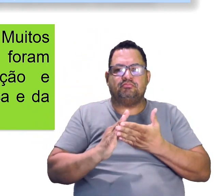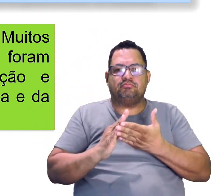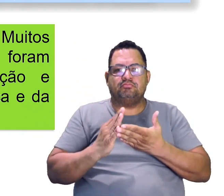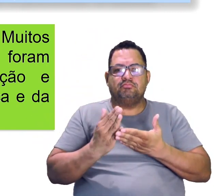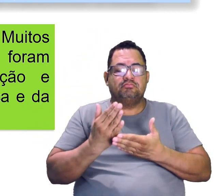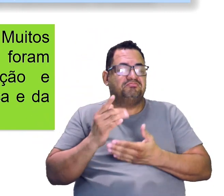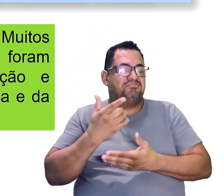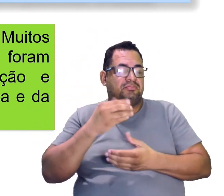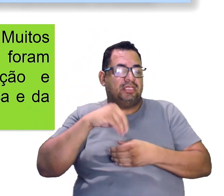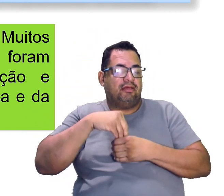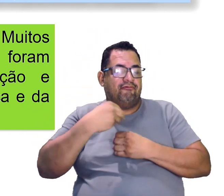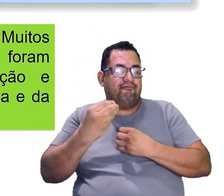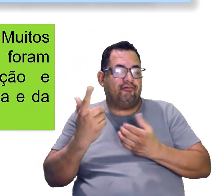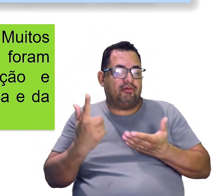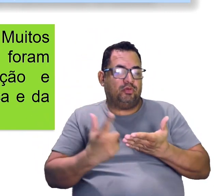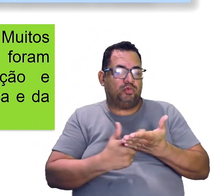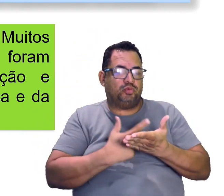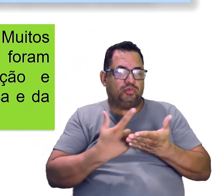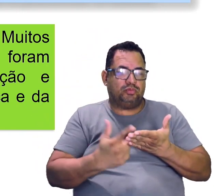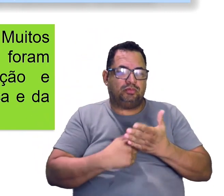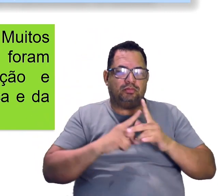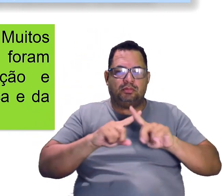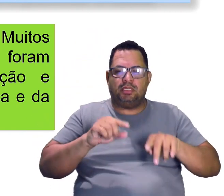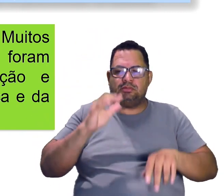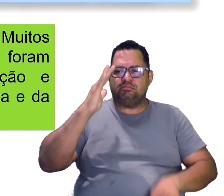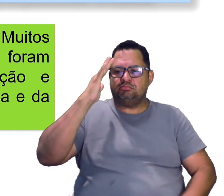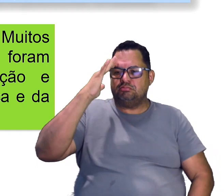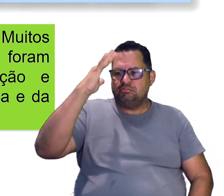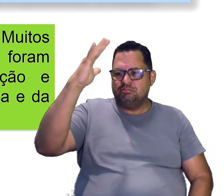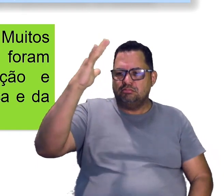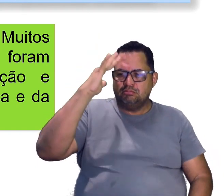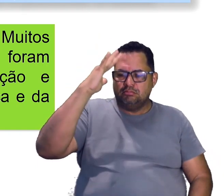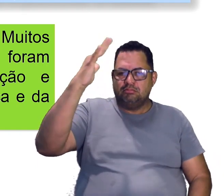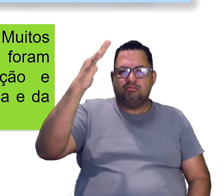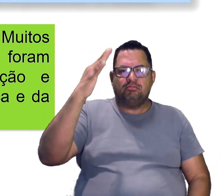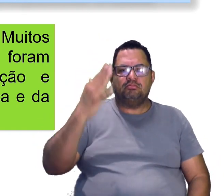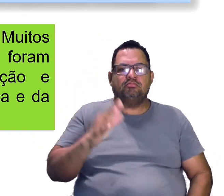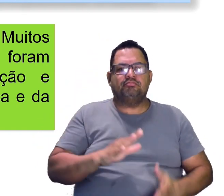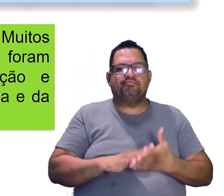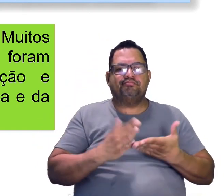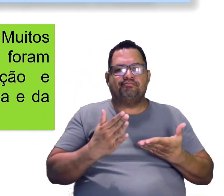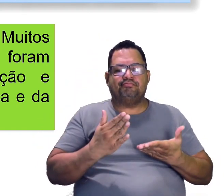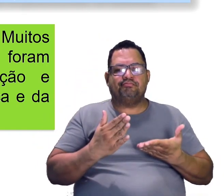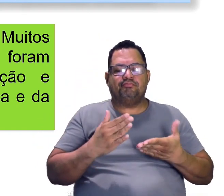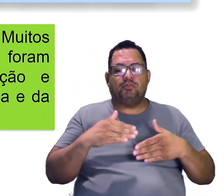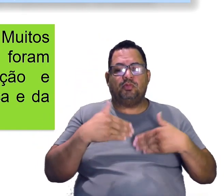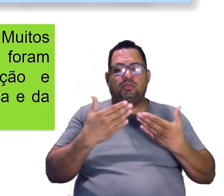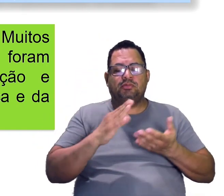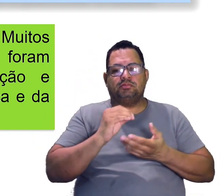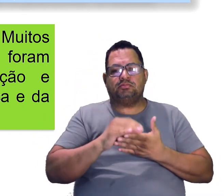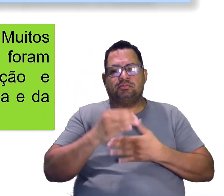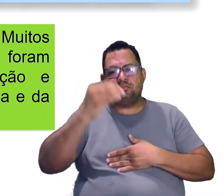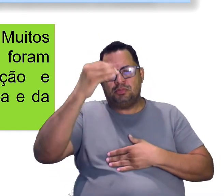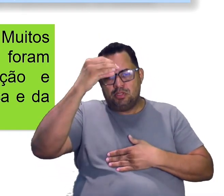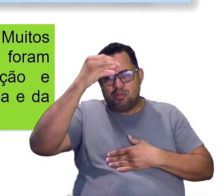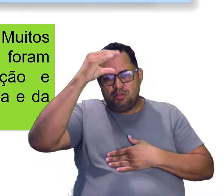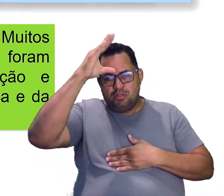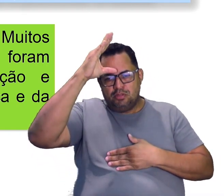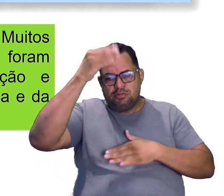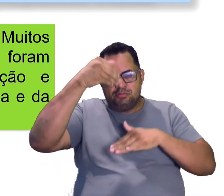assim, nos livros e tal, mas nas imaginações. E sendo assim, com esse conhecimento